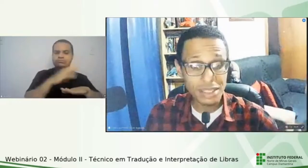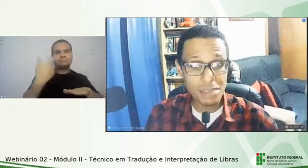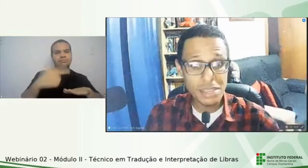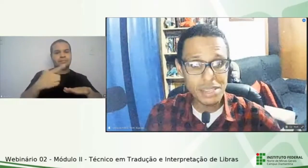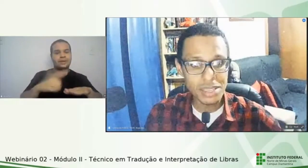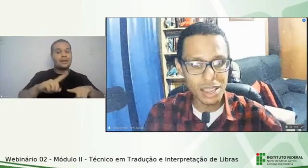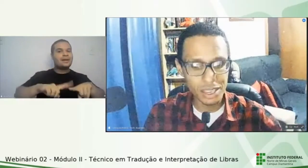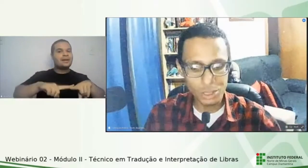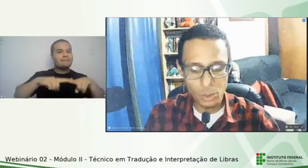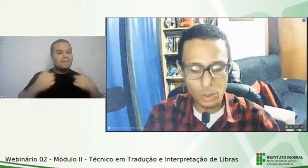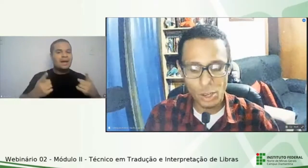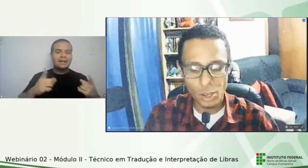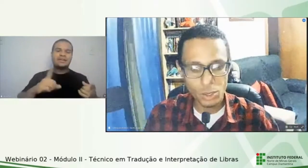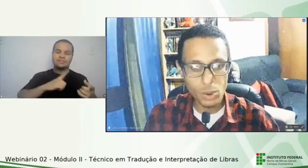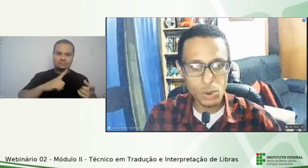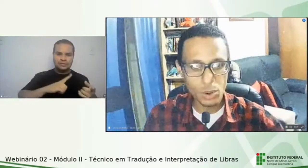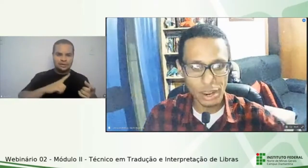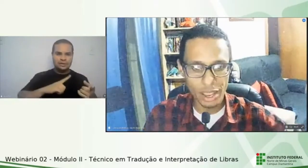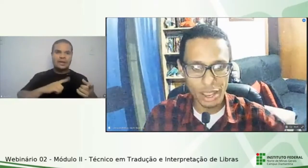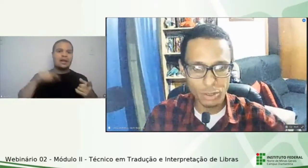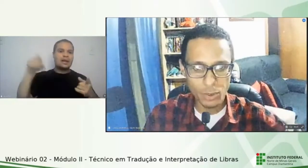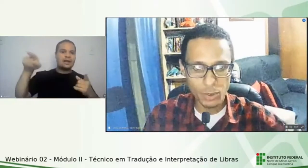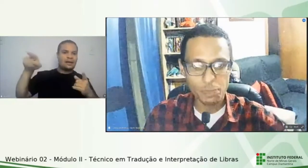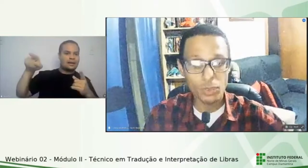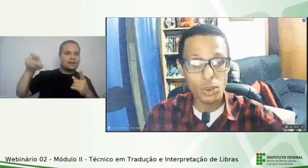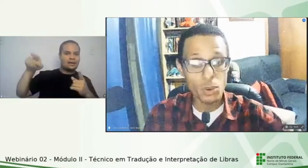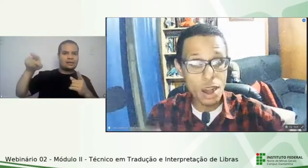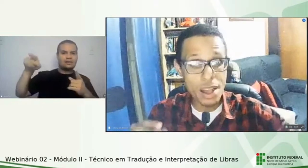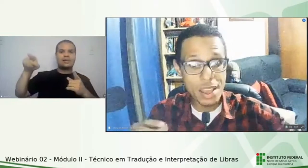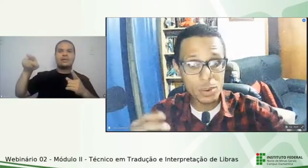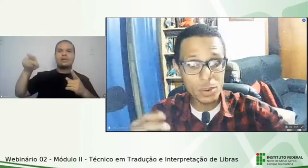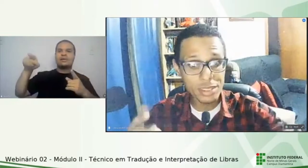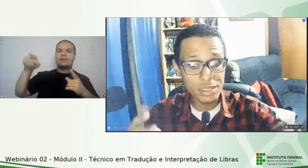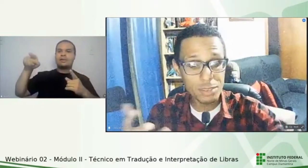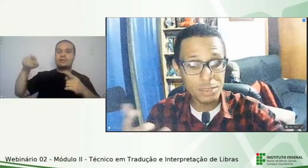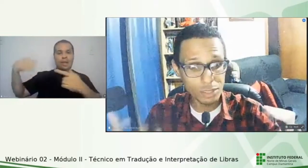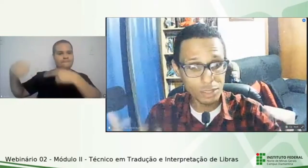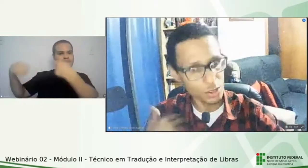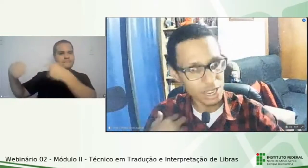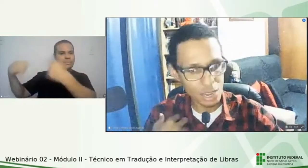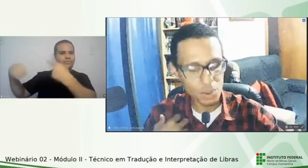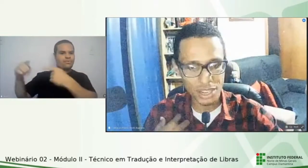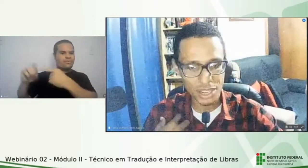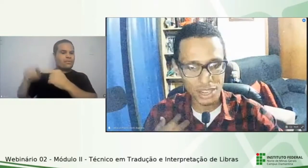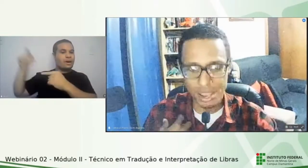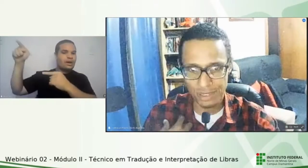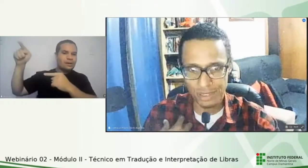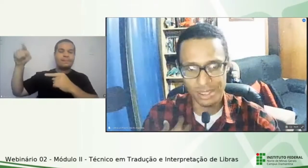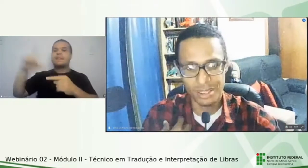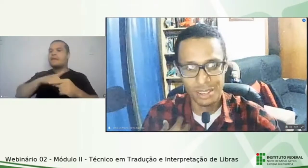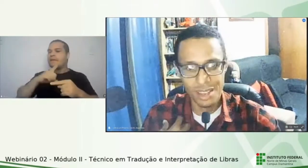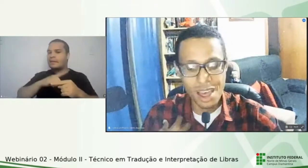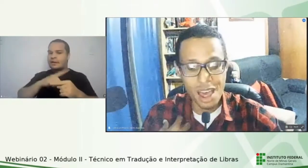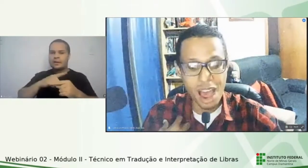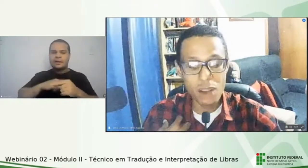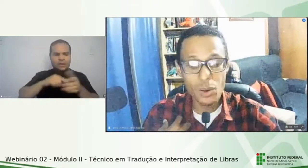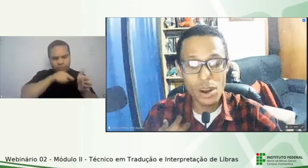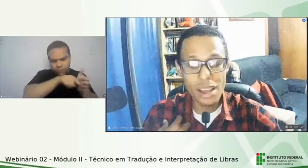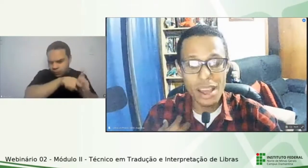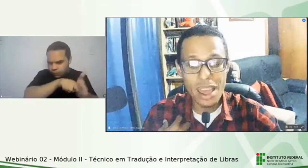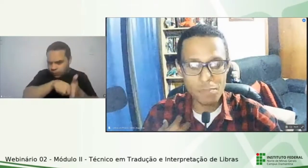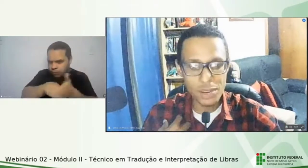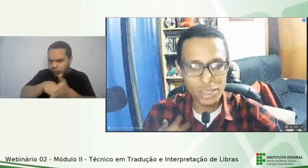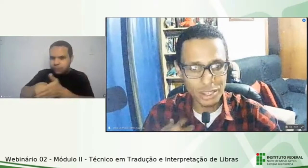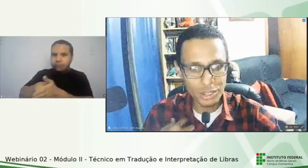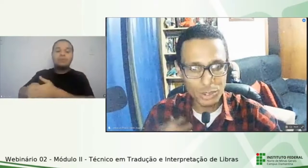está tramitando no Congresso o reconhecimento da nossa língua, já teve.